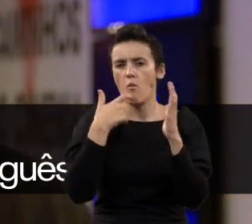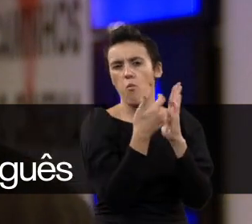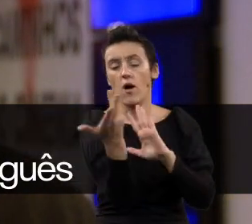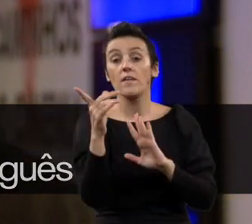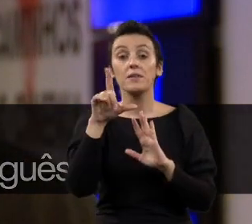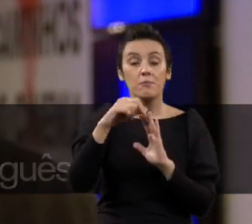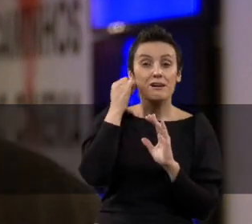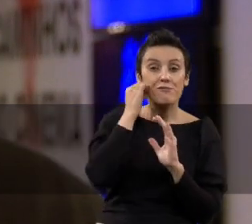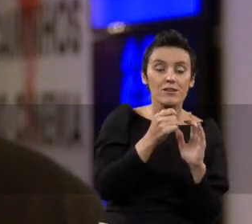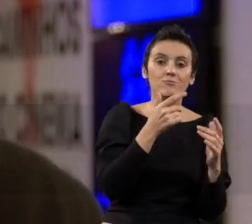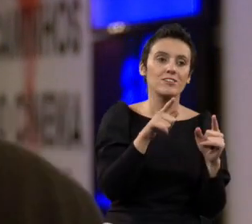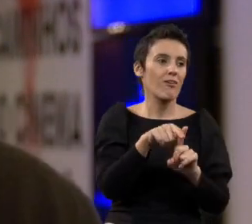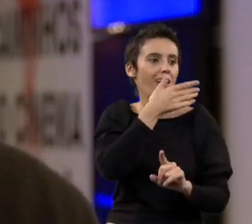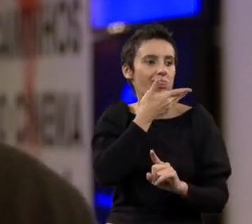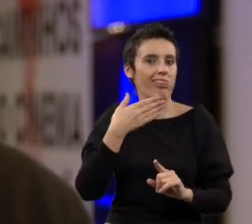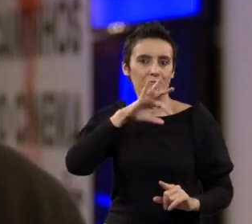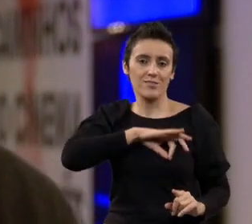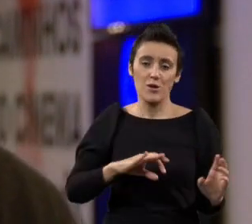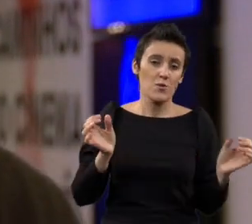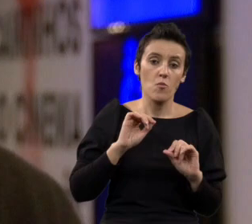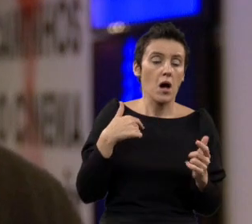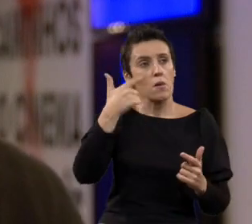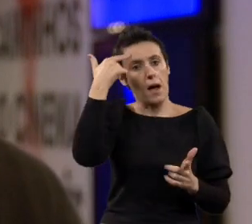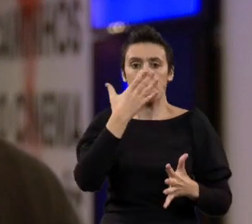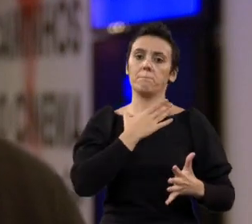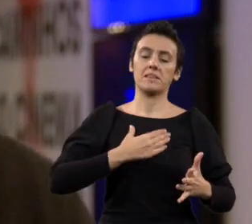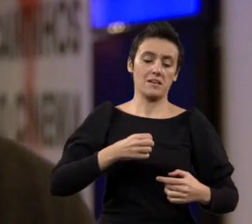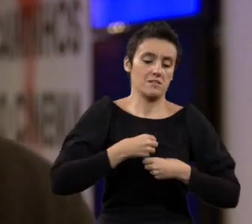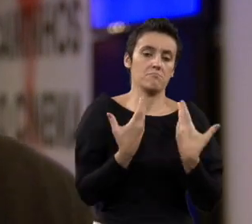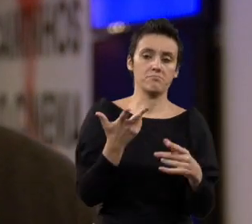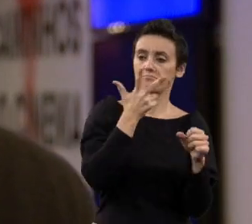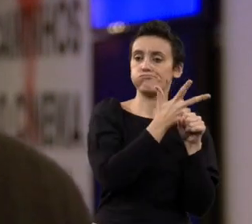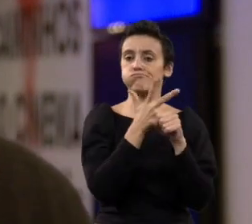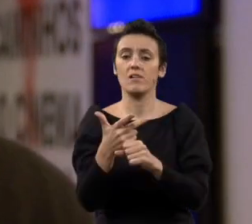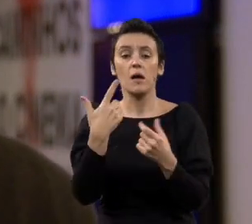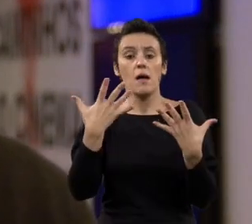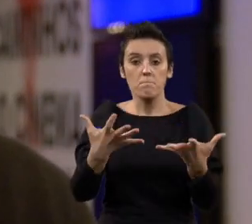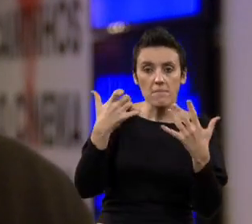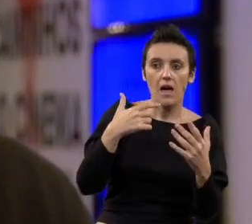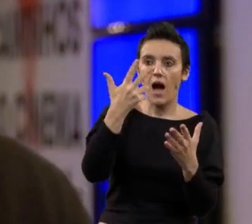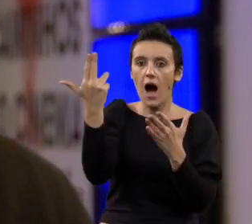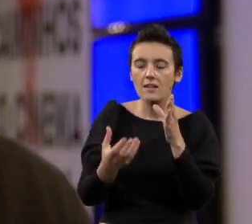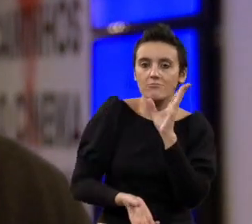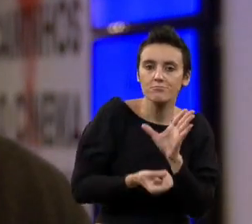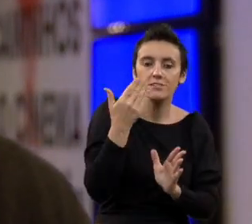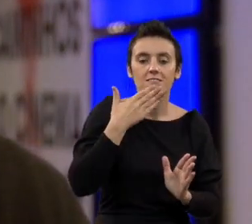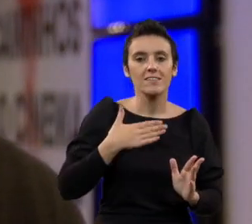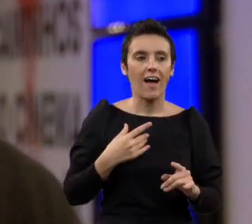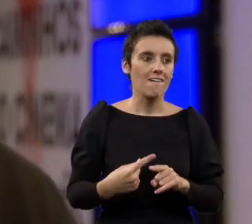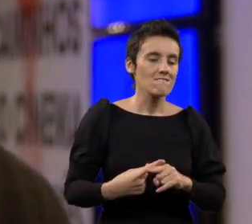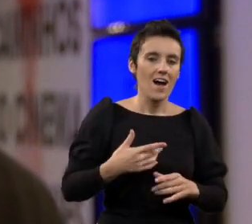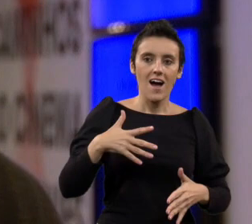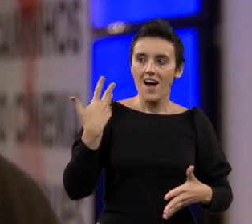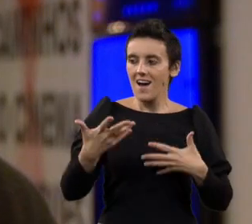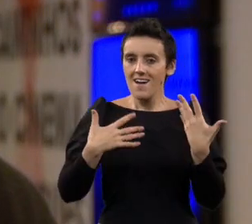condições profissionais, isto é, por livre e espontânea vontade de quem quer fazer arte neste país. E isso deixa-nos muito motivados porque partilham da